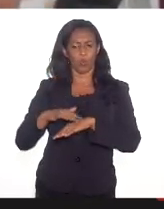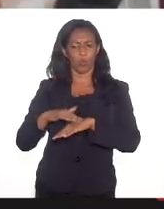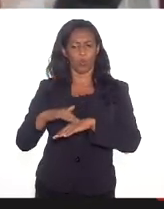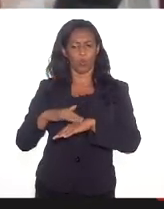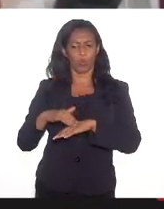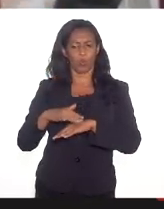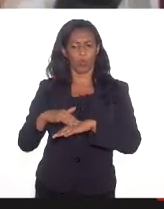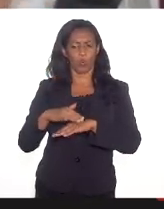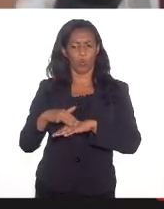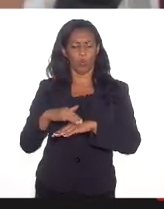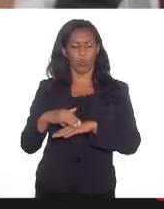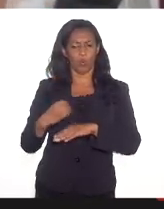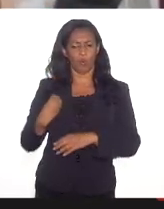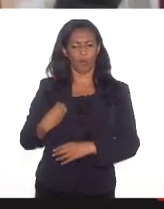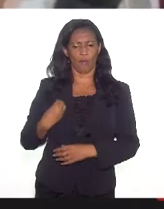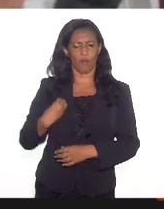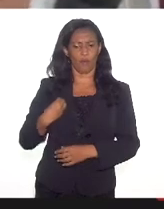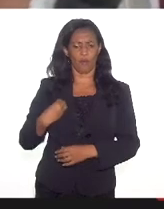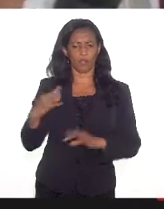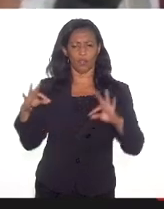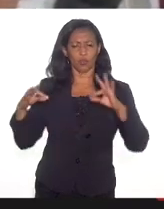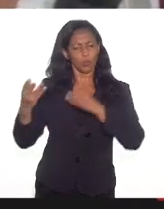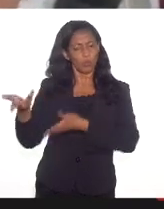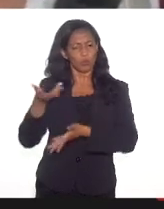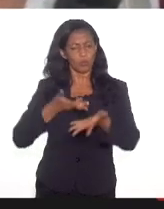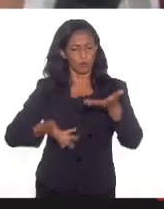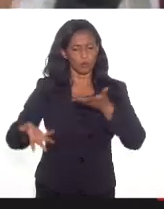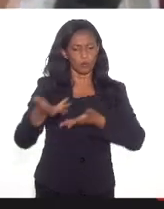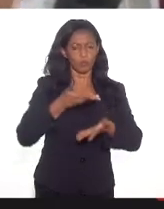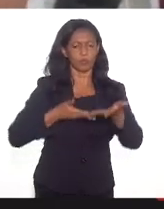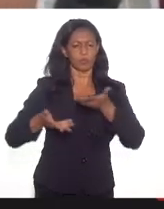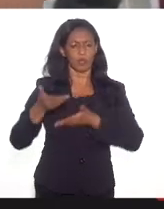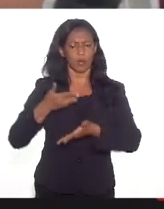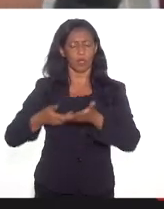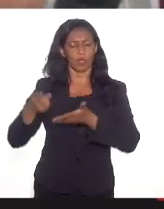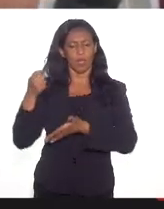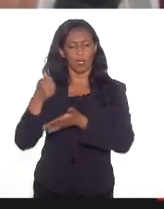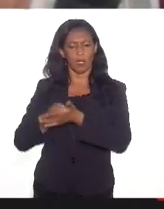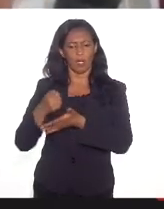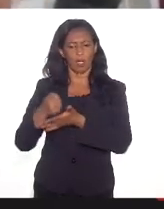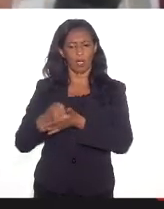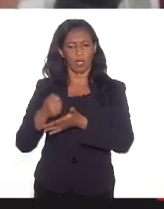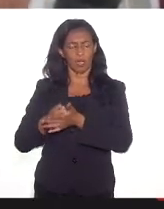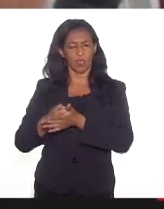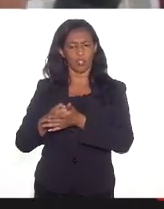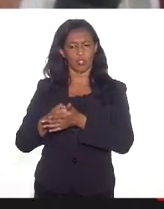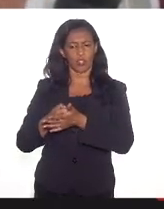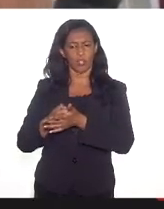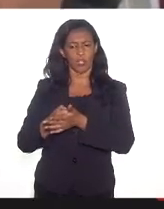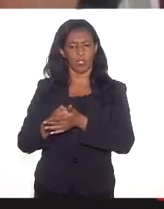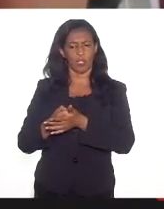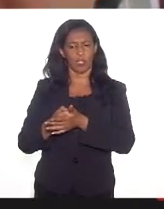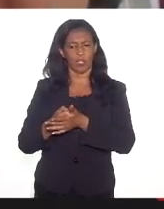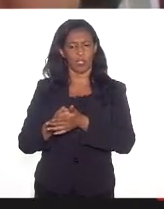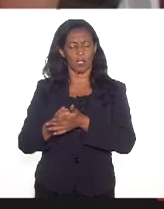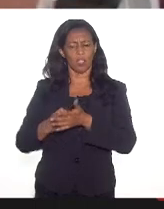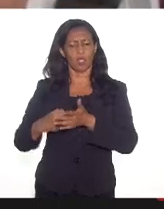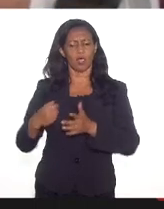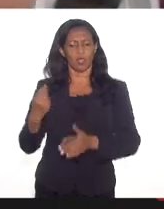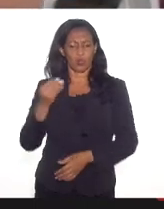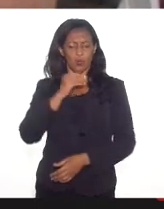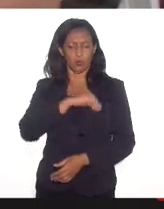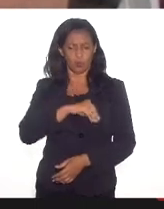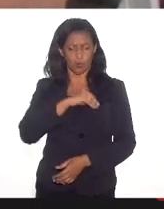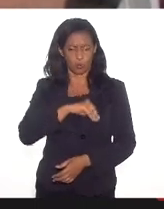econômicas venhamos todos a participar da riqueza comum de nossa nação através de uma rede que